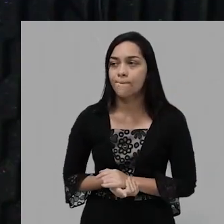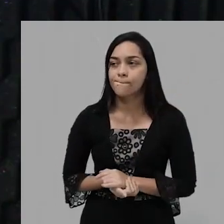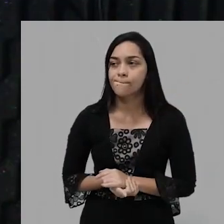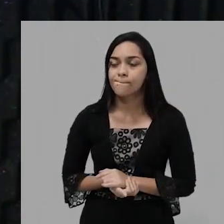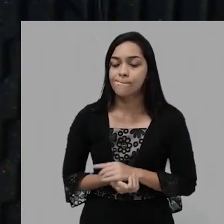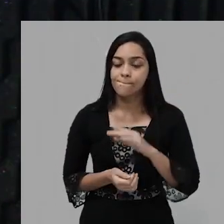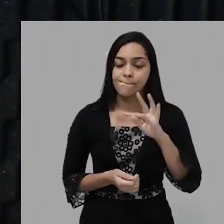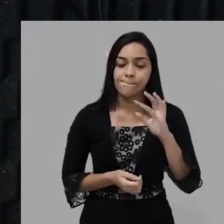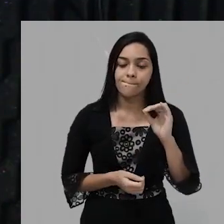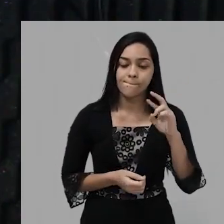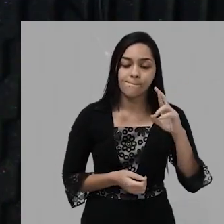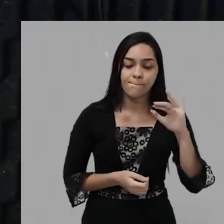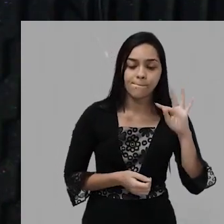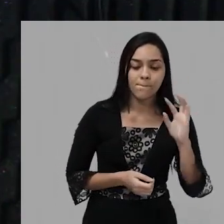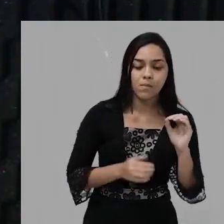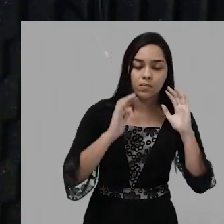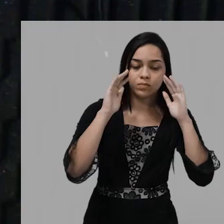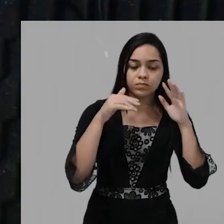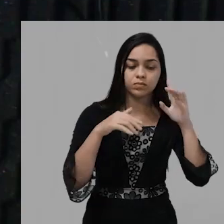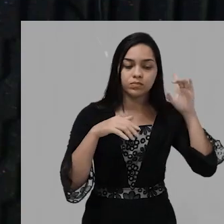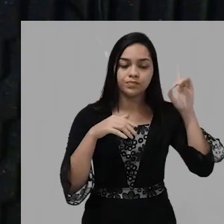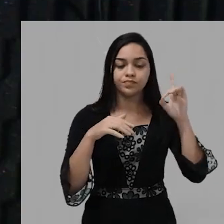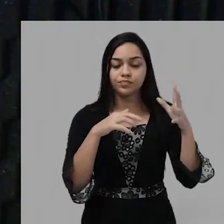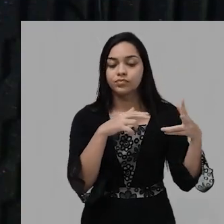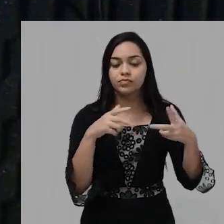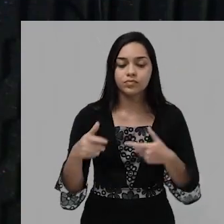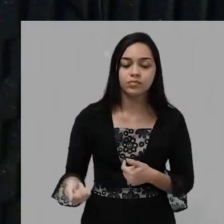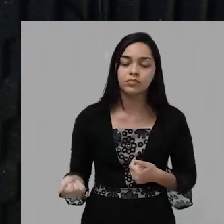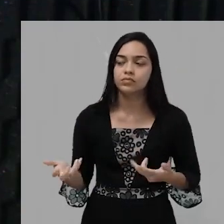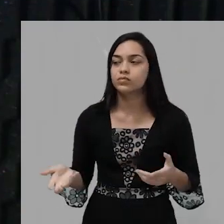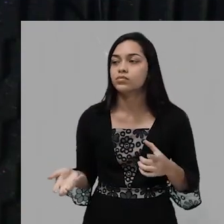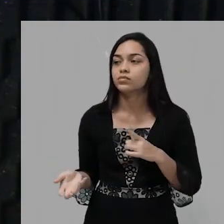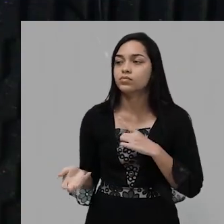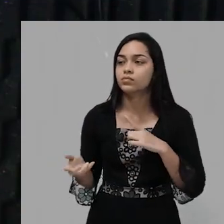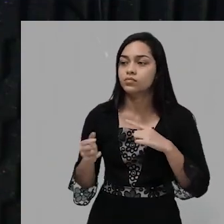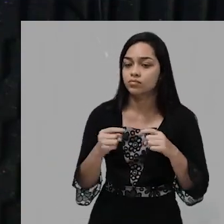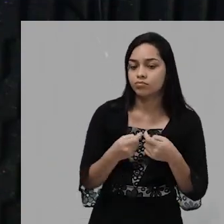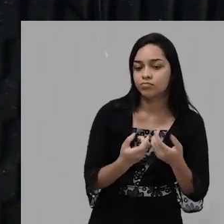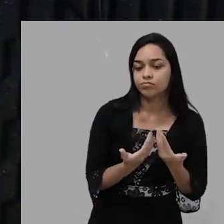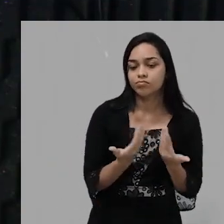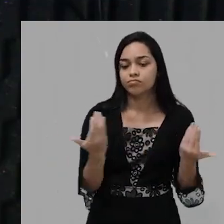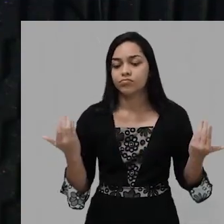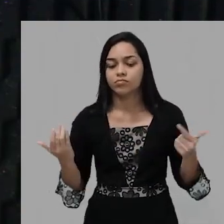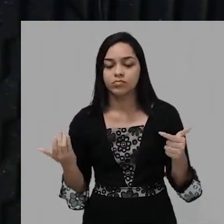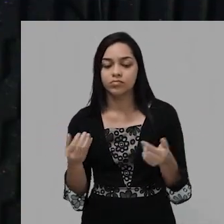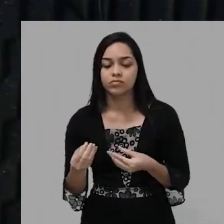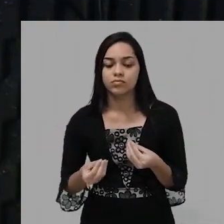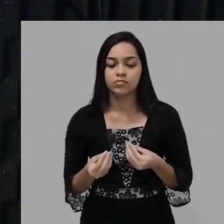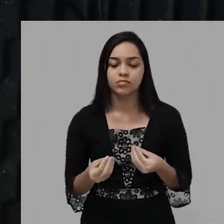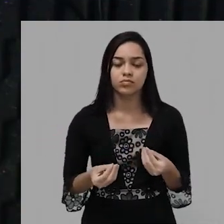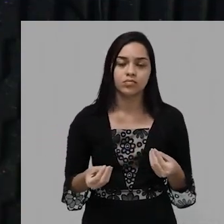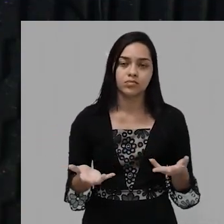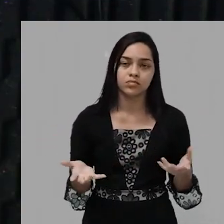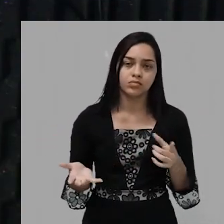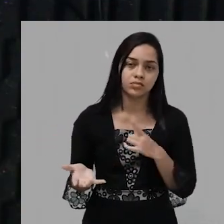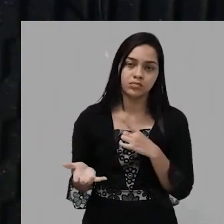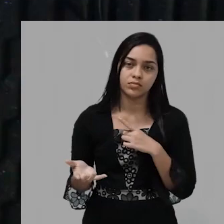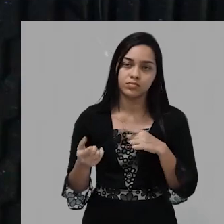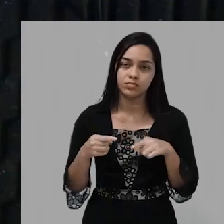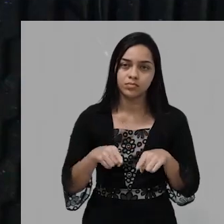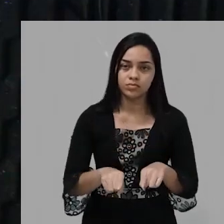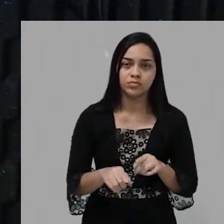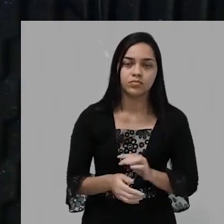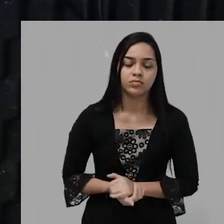No teocentrismo, Deus era o centro do universo. Então, aí eles são divergentes. Não tem os dois, não, né? São